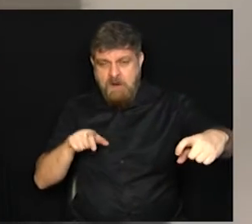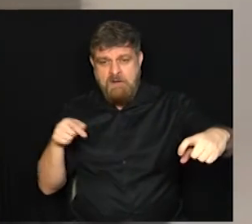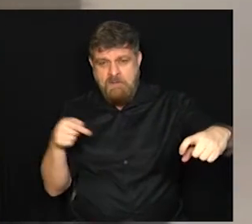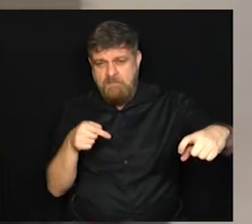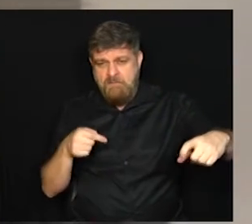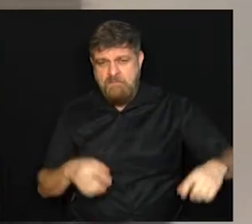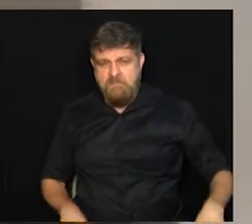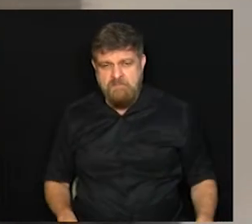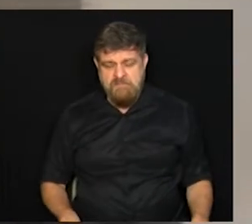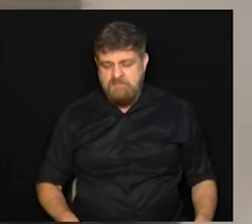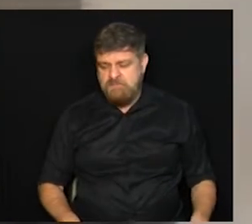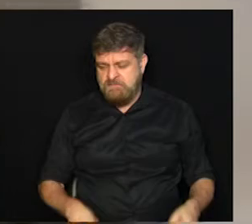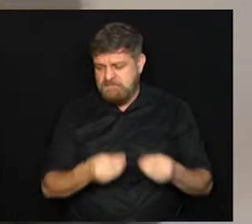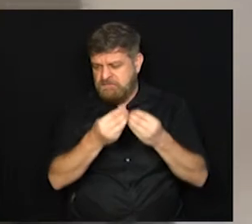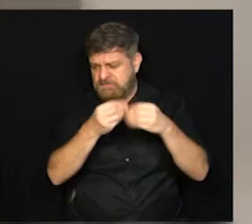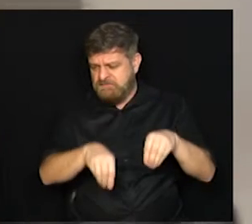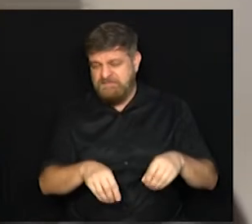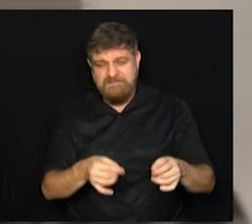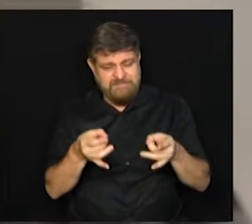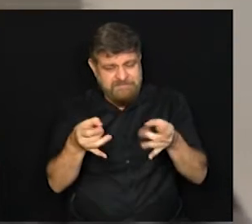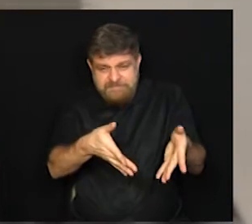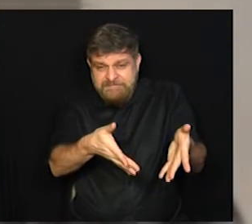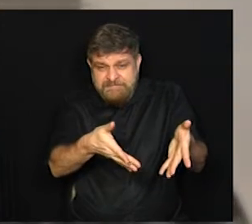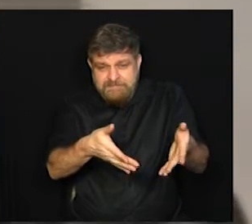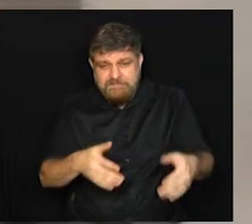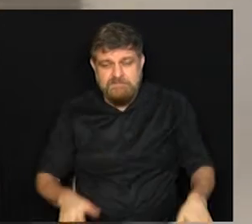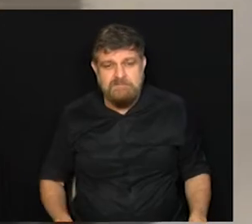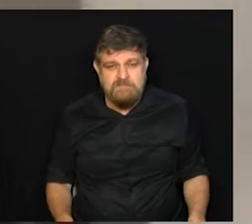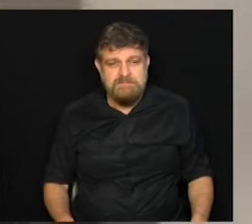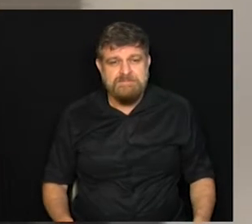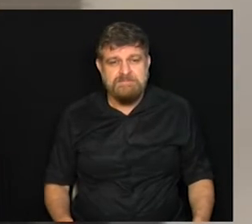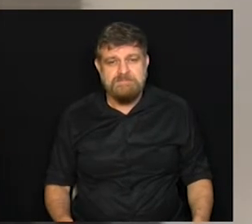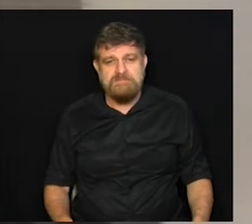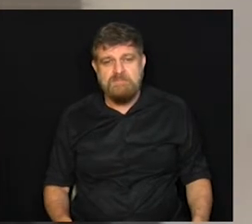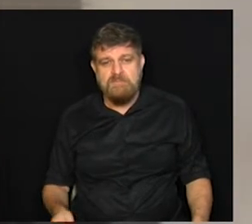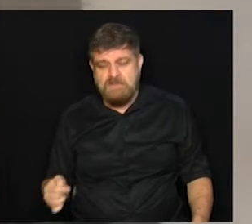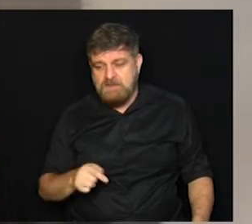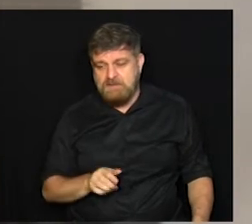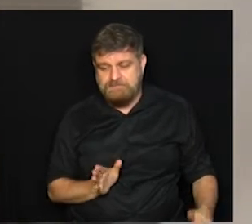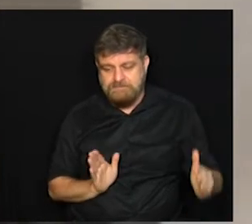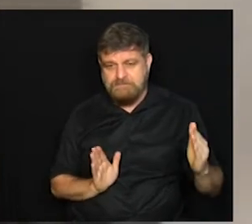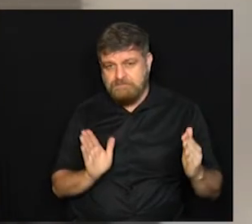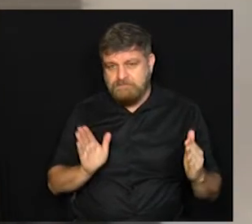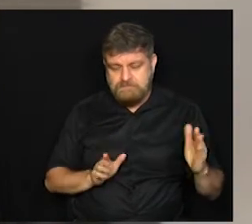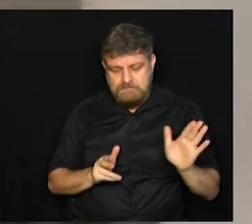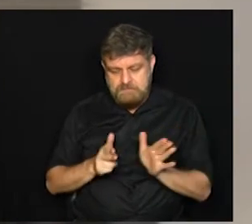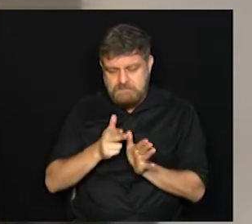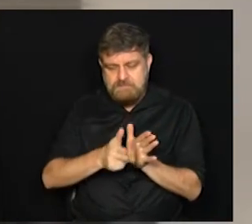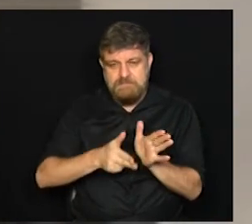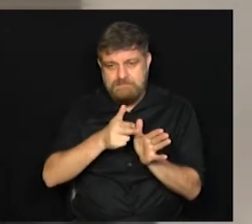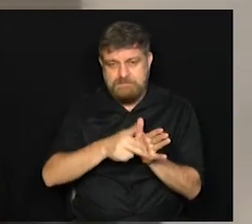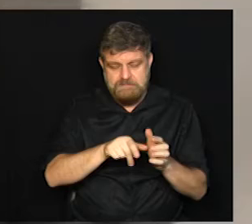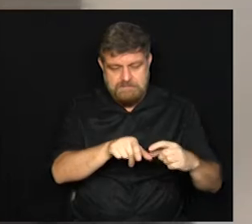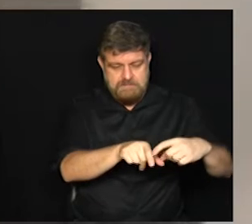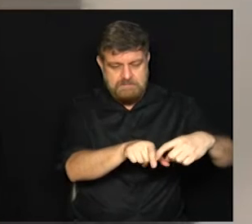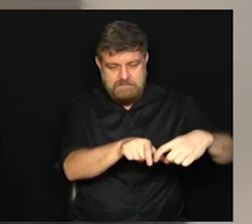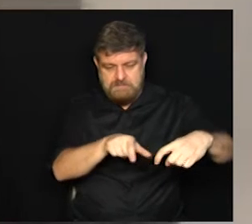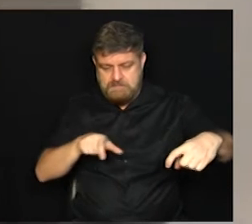da Mogiana, FEPAS, etc., e se esses espaços poderiam ser utilizados, já